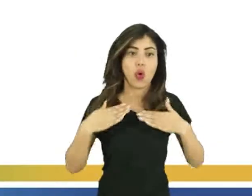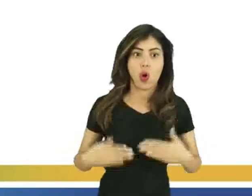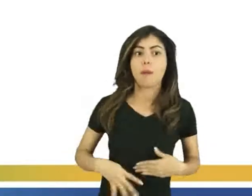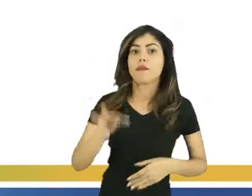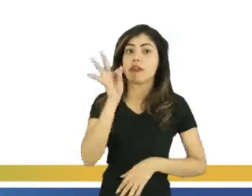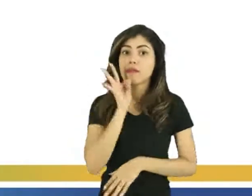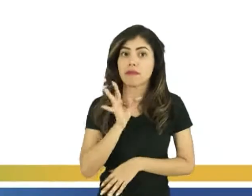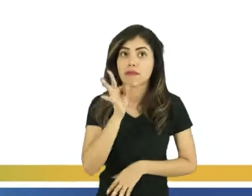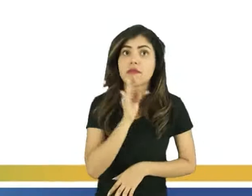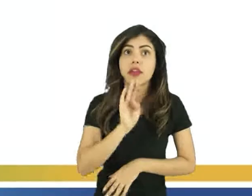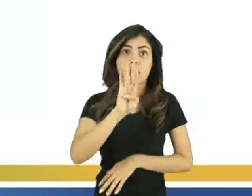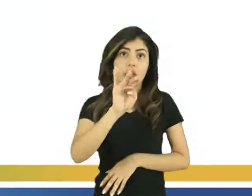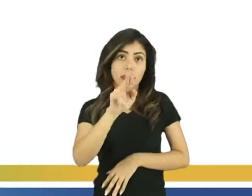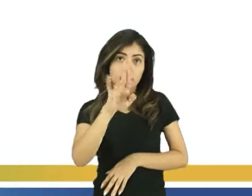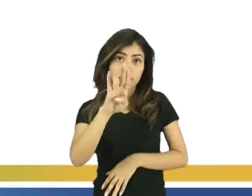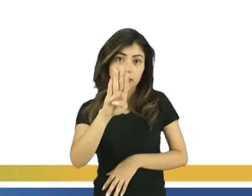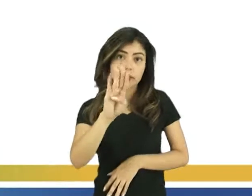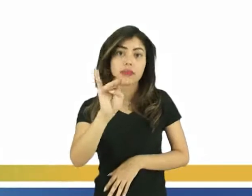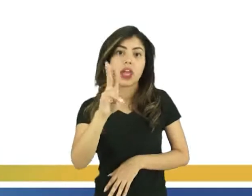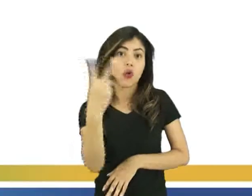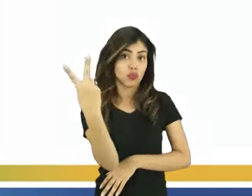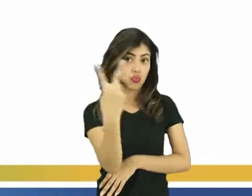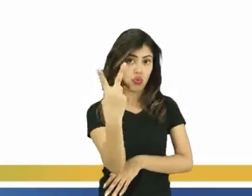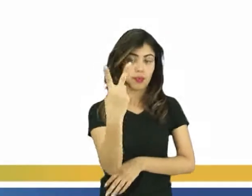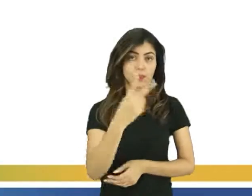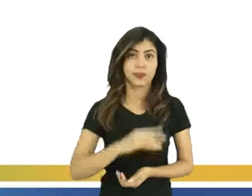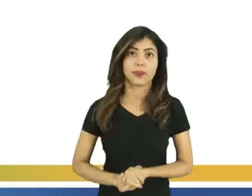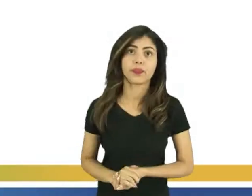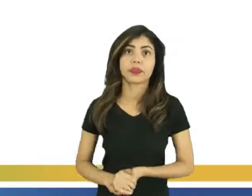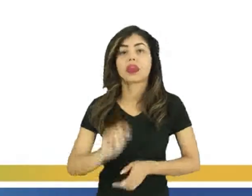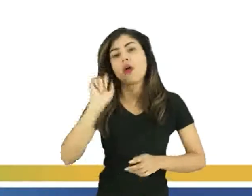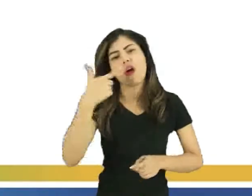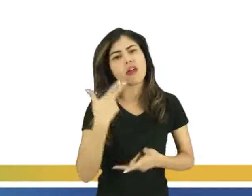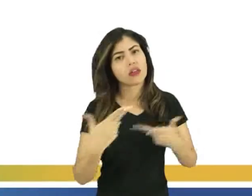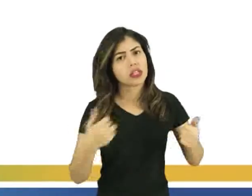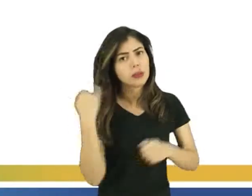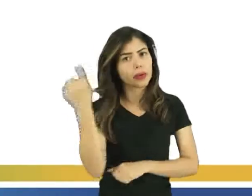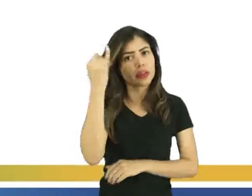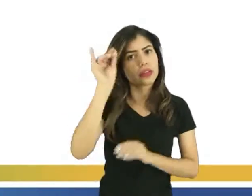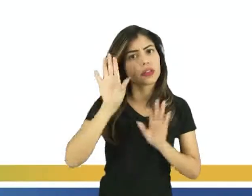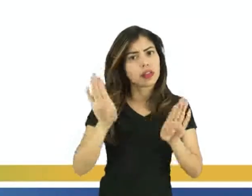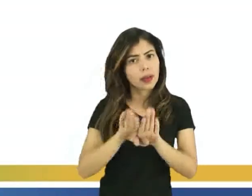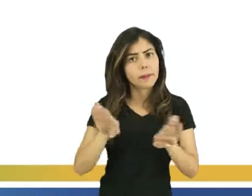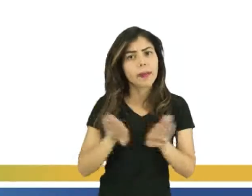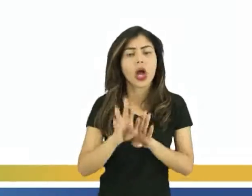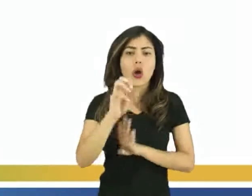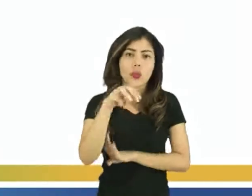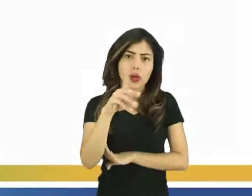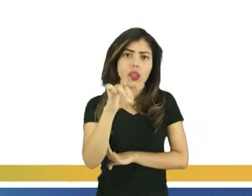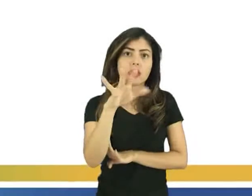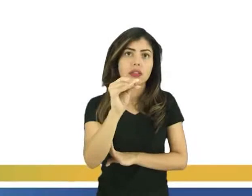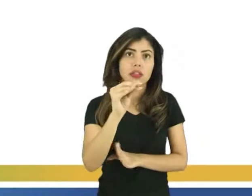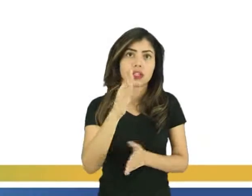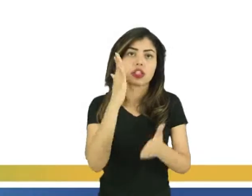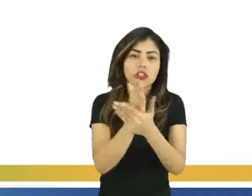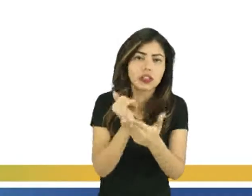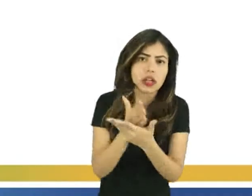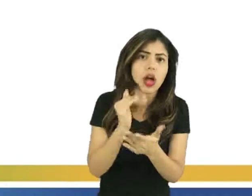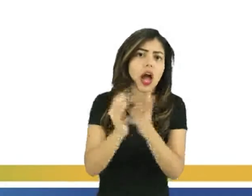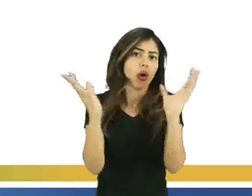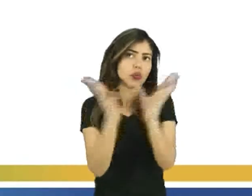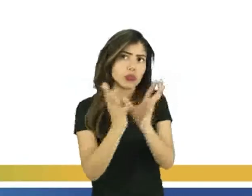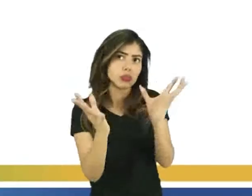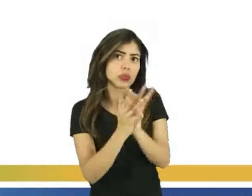com exceção dos bivalves, que são hermafroditas. E uma outra coisa importante é que os moluscos podem ser divididos em